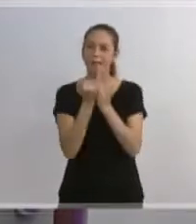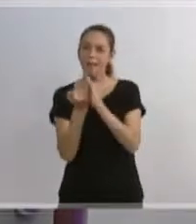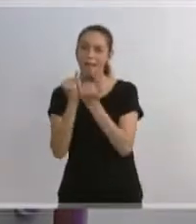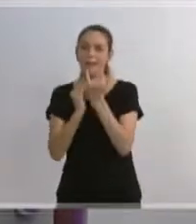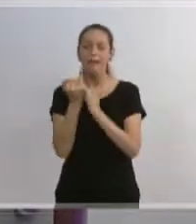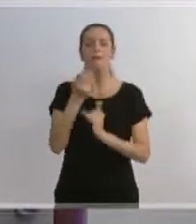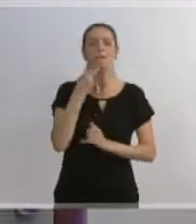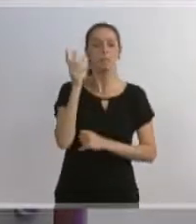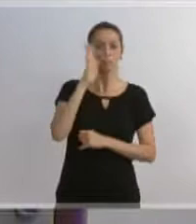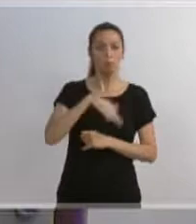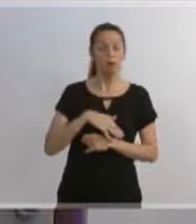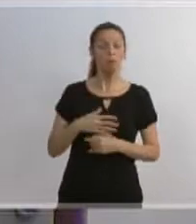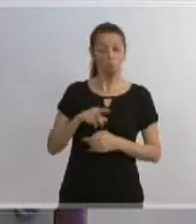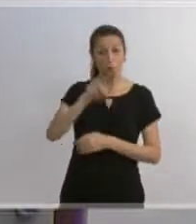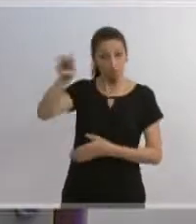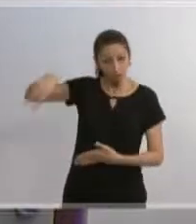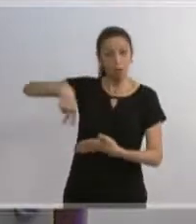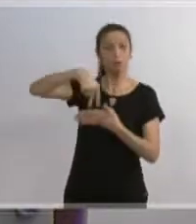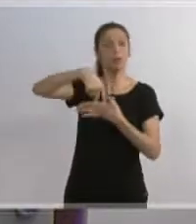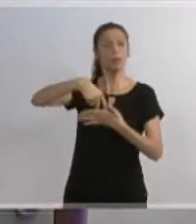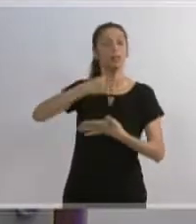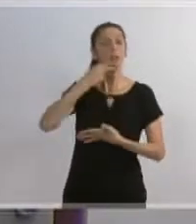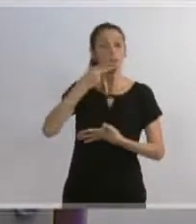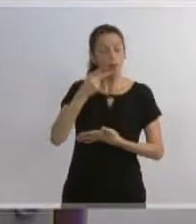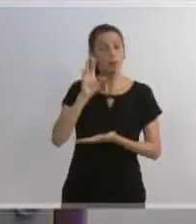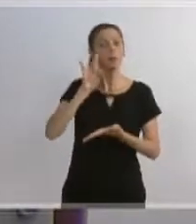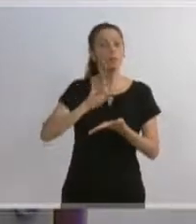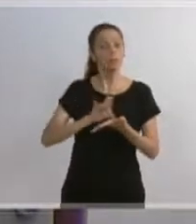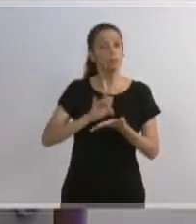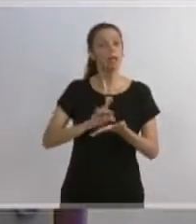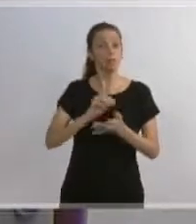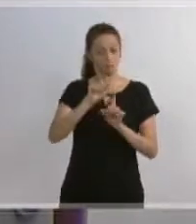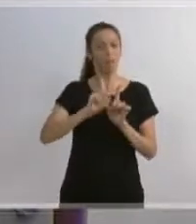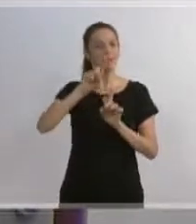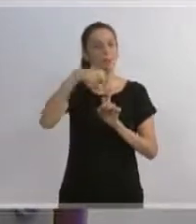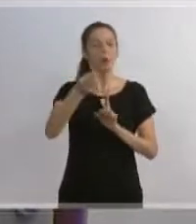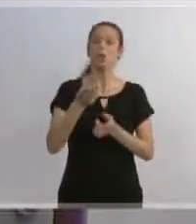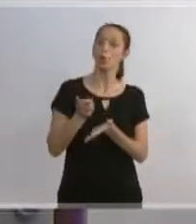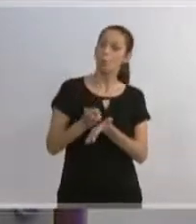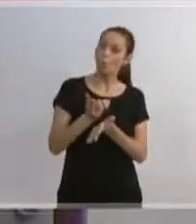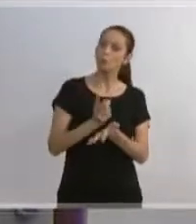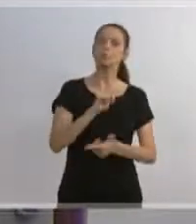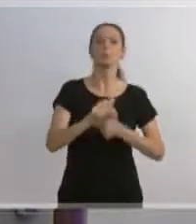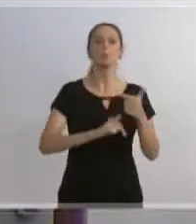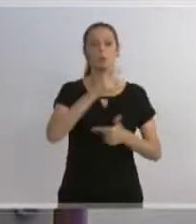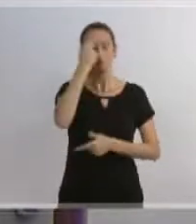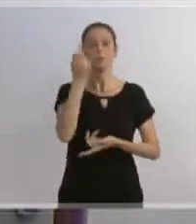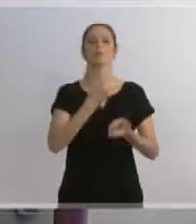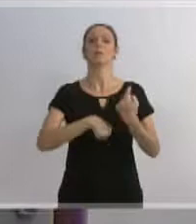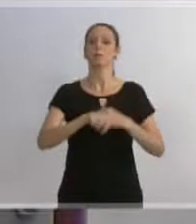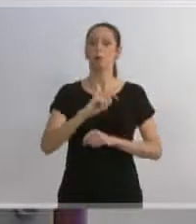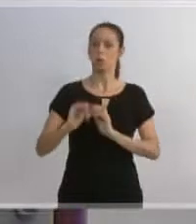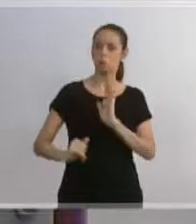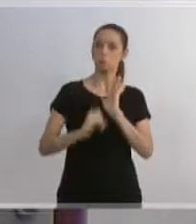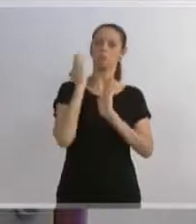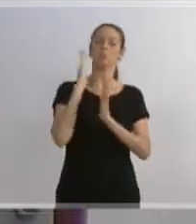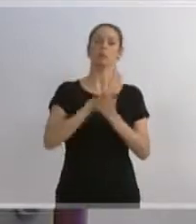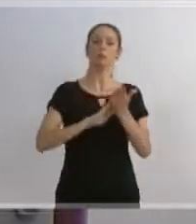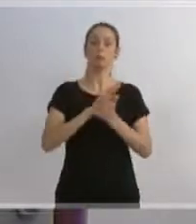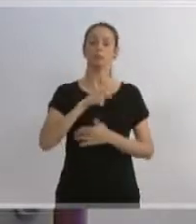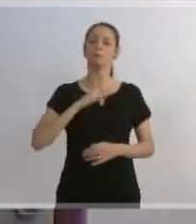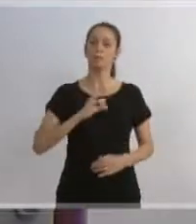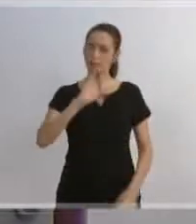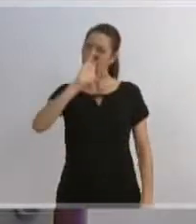também viesse nessa casa daqui 30 dias e falasse, não, realmente, vereador, eu continuo trabalhando como cobrador e não fui para a rua e não fui demitido. Que também tivesse esse caráter,